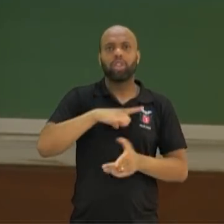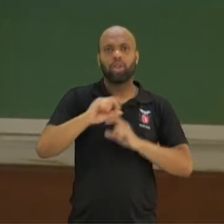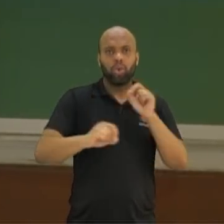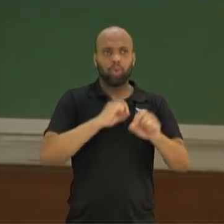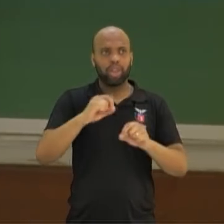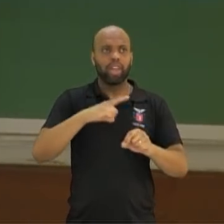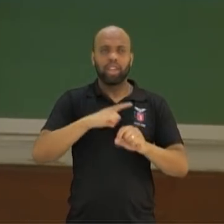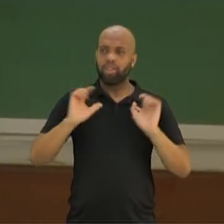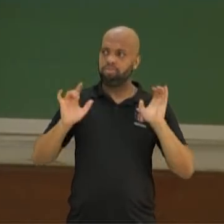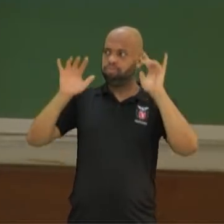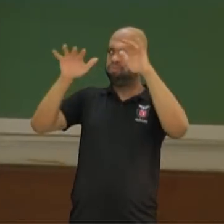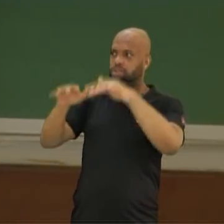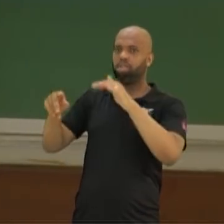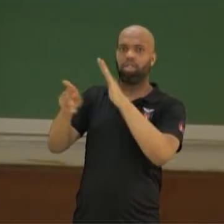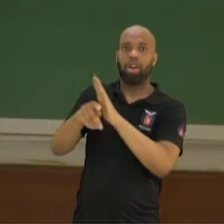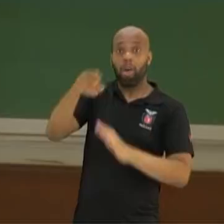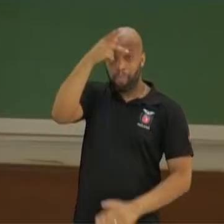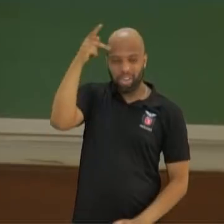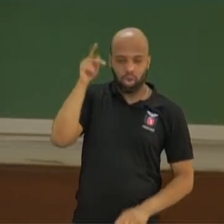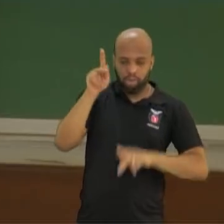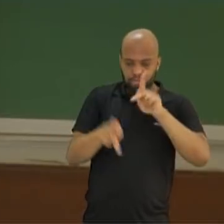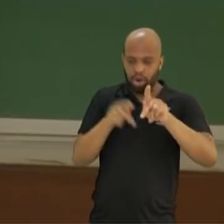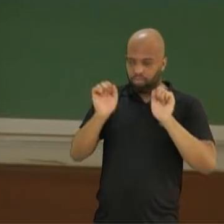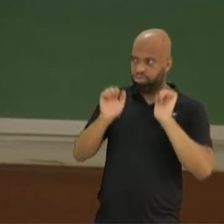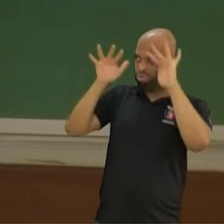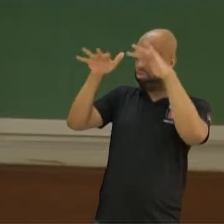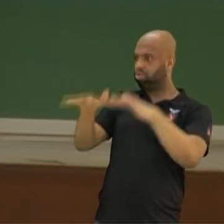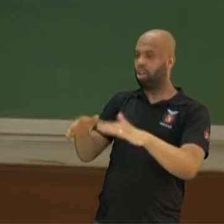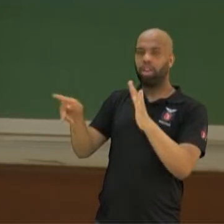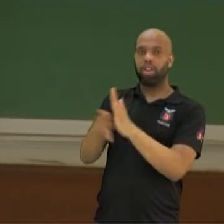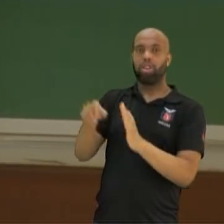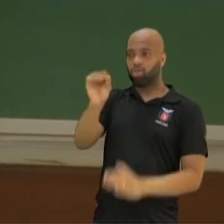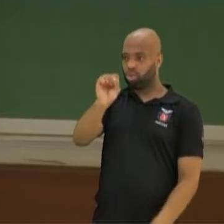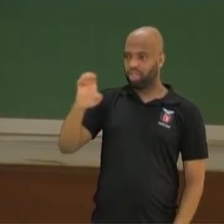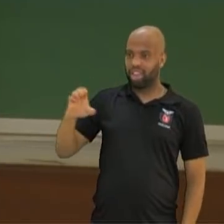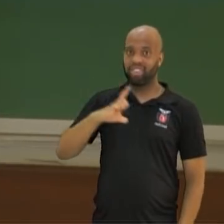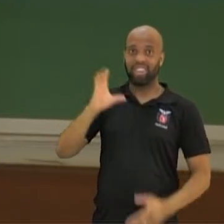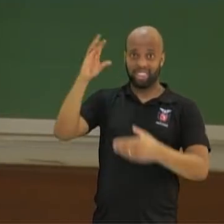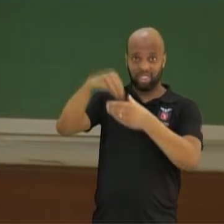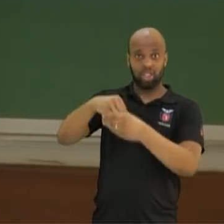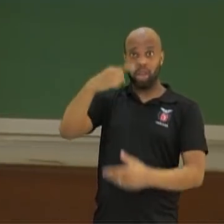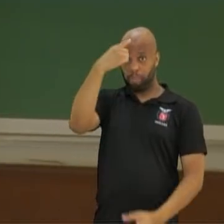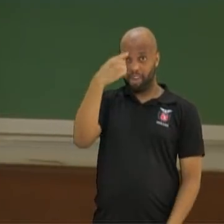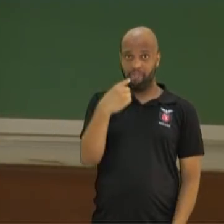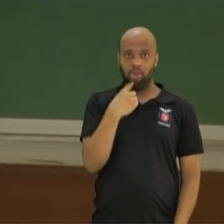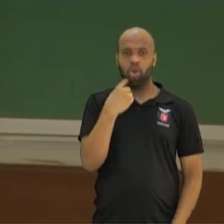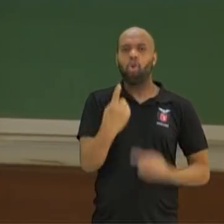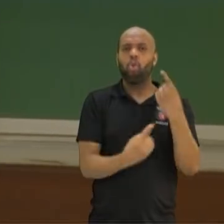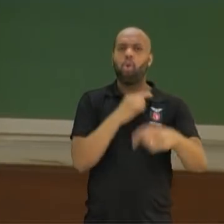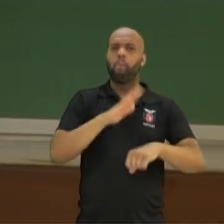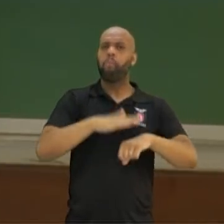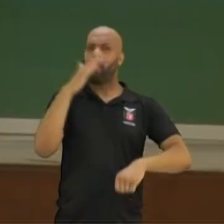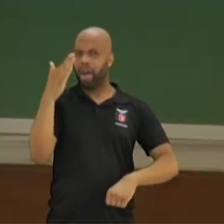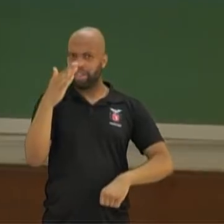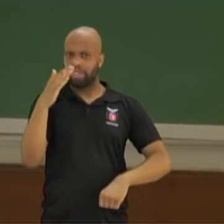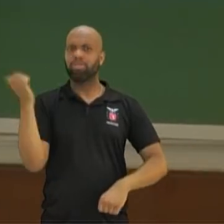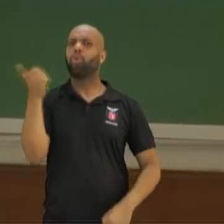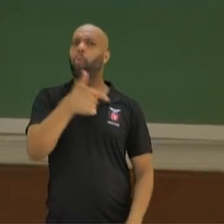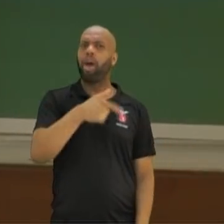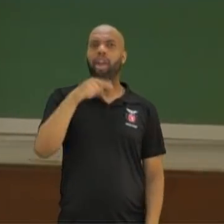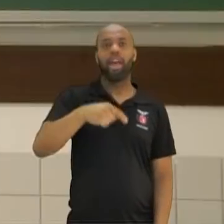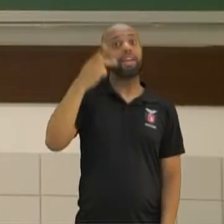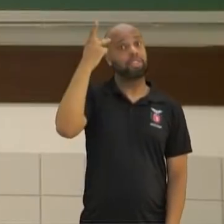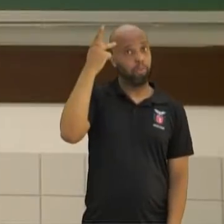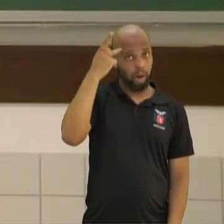região sudeste. Logicamente, dentro deste perfil, Rio e São Paulo se destacam e, claro,